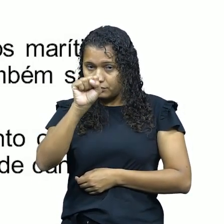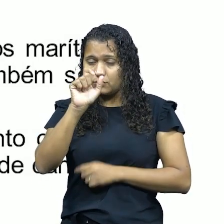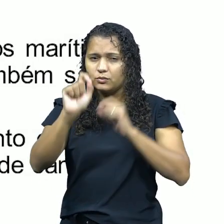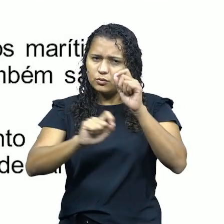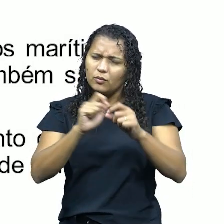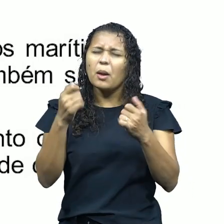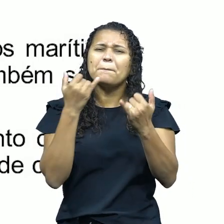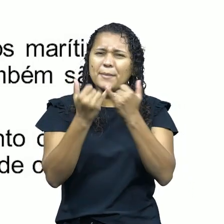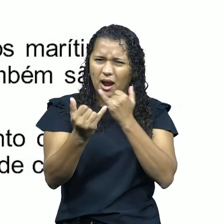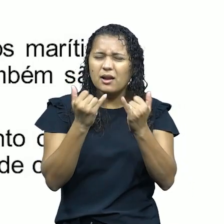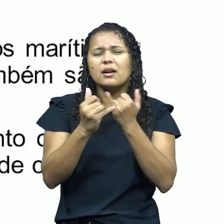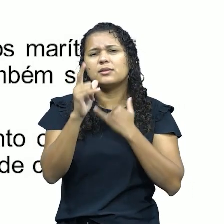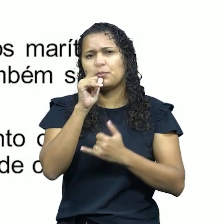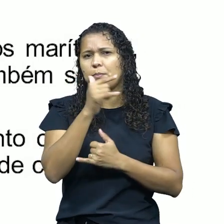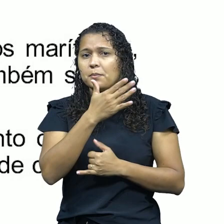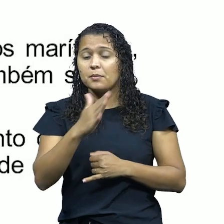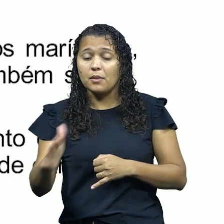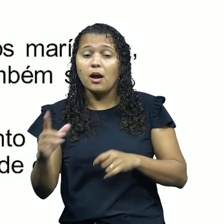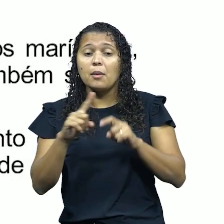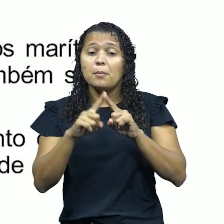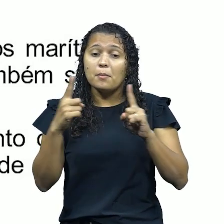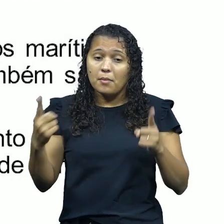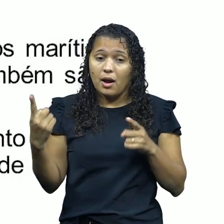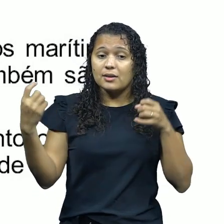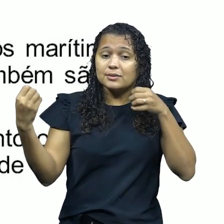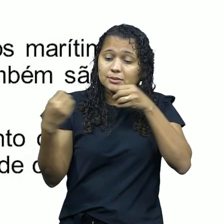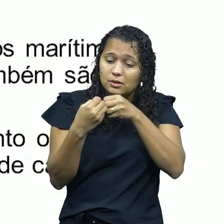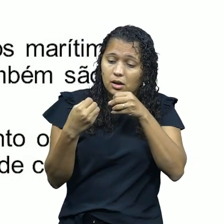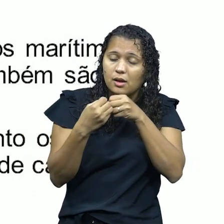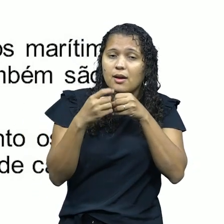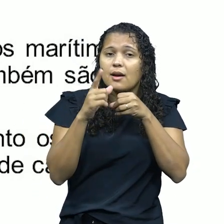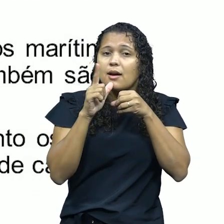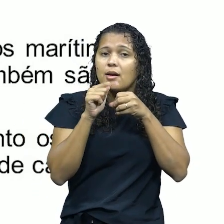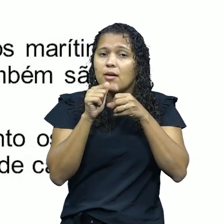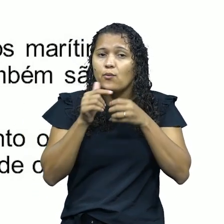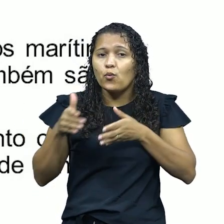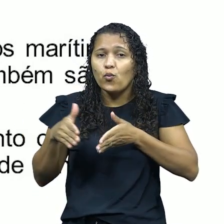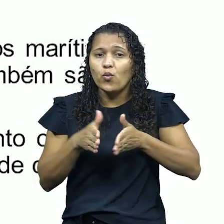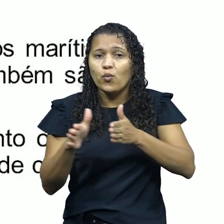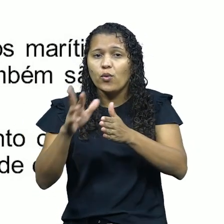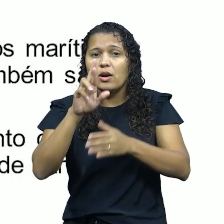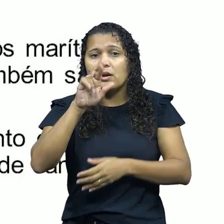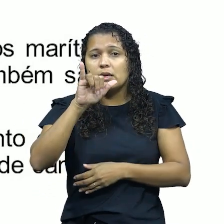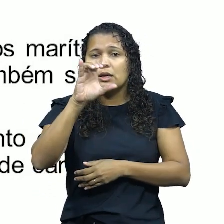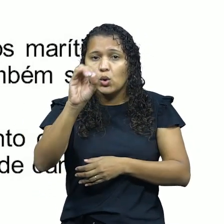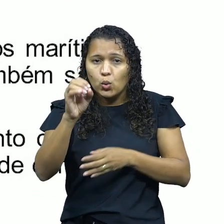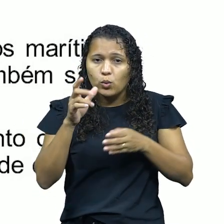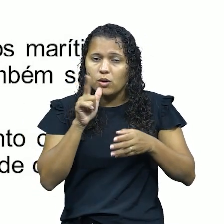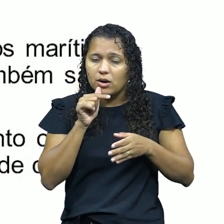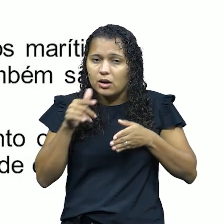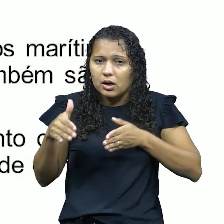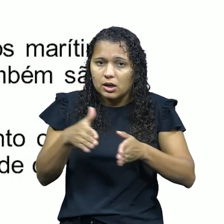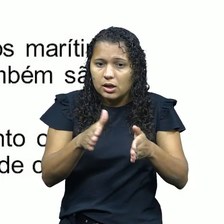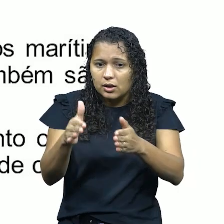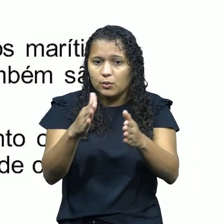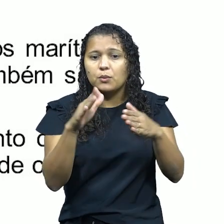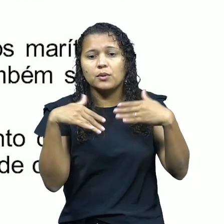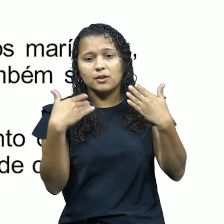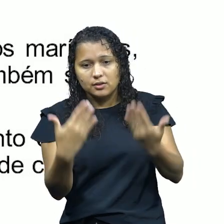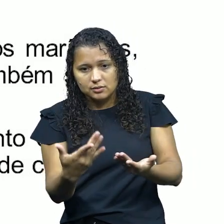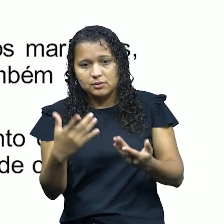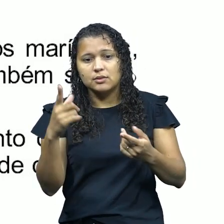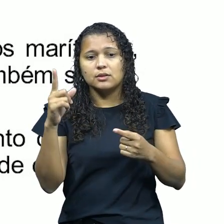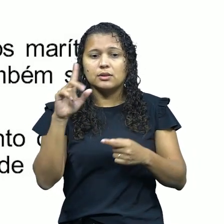marítimos, porém, o porto fluvial ele se localiza às margens de rios. Ele também pode ser chamado de